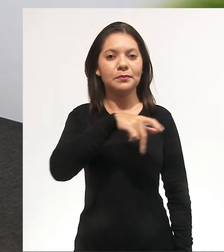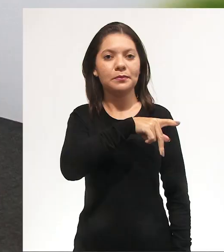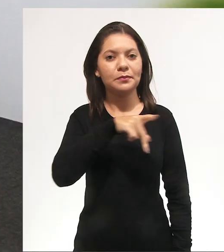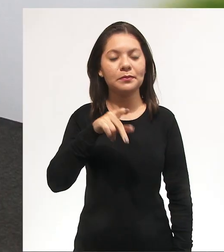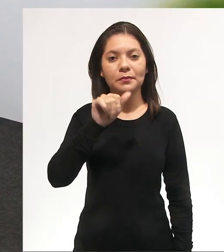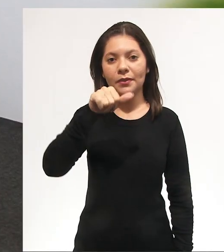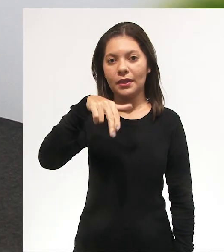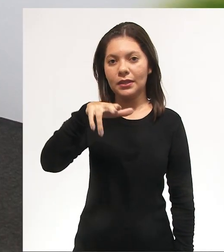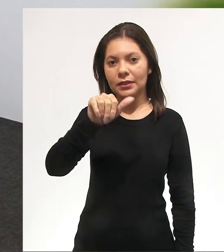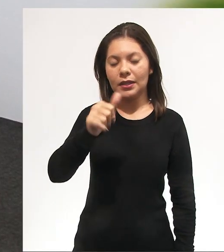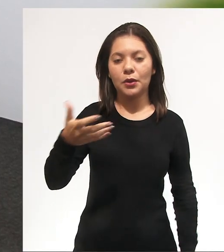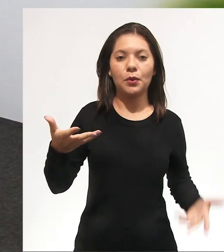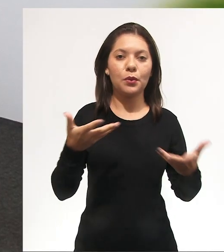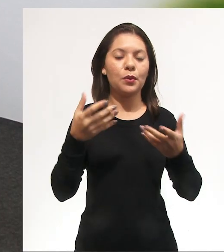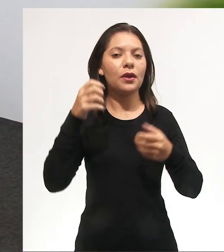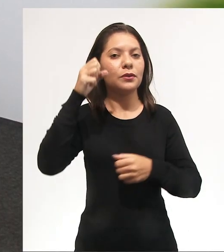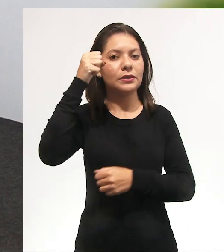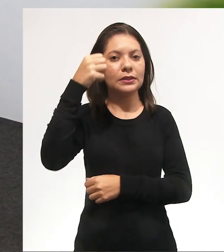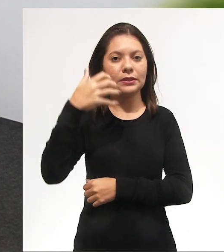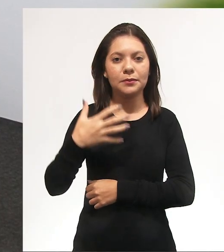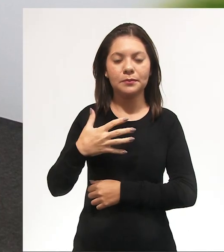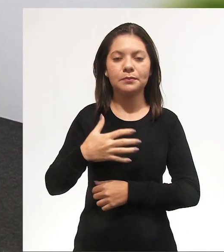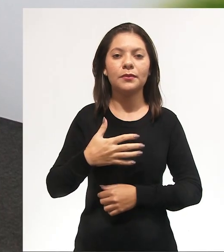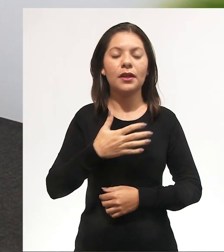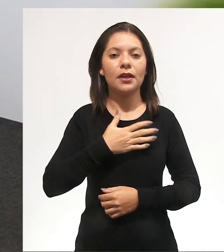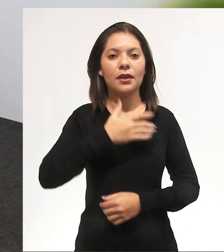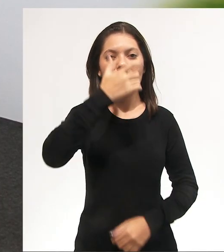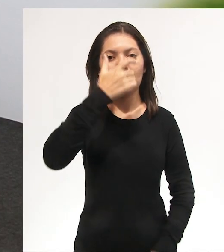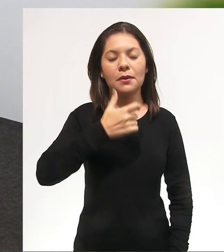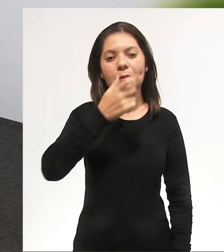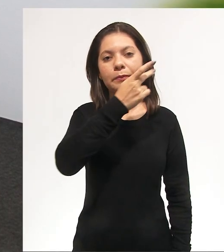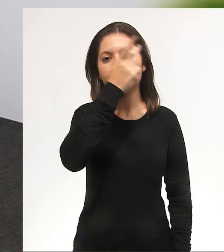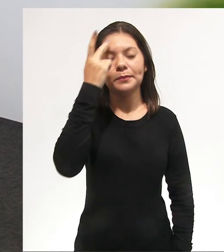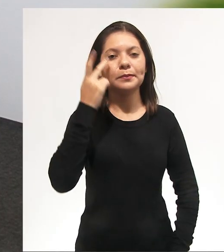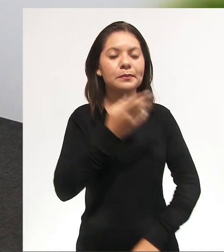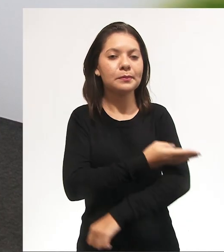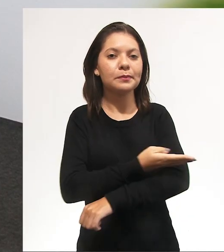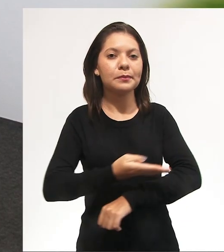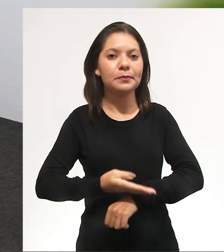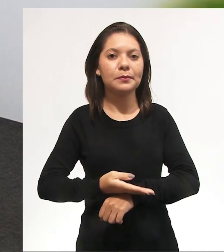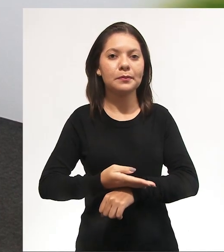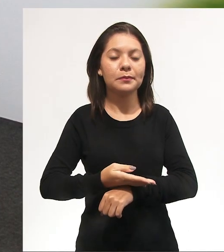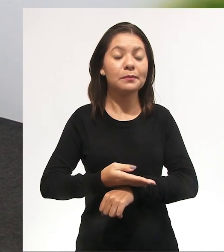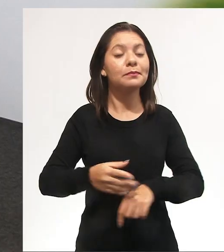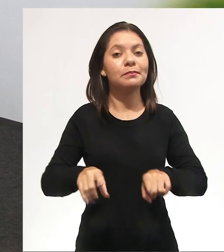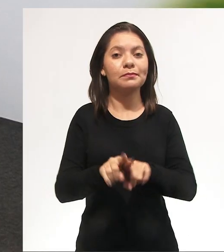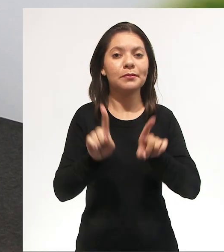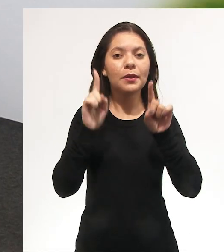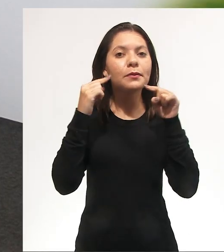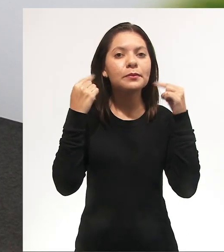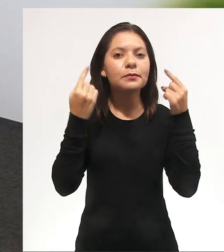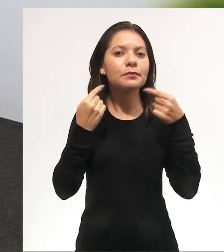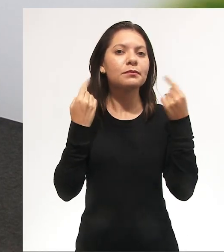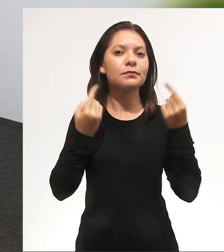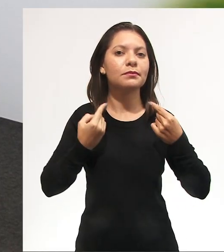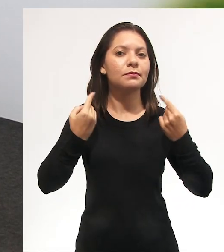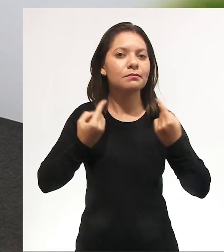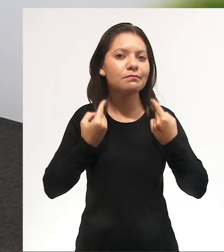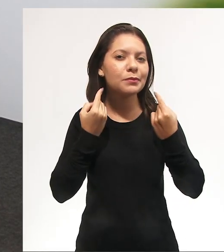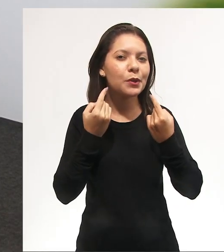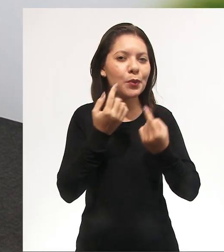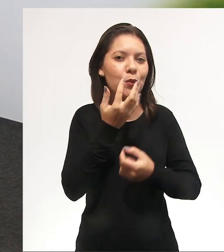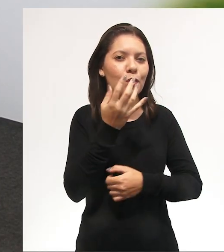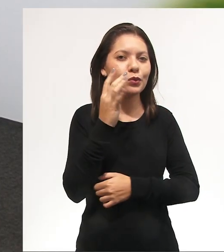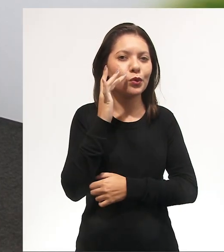Ribeiro e vou fazer minha audiodescrição. Eu sou uma pessoa branca, dos cabelos encaracolados em tom de